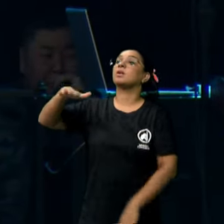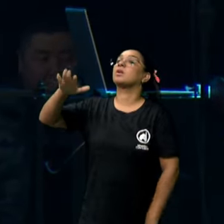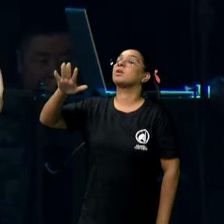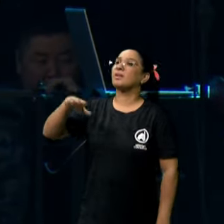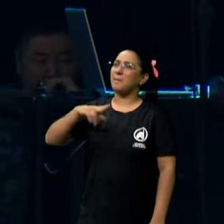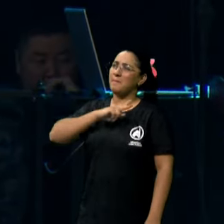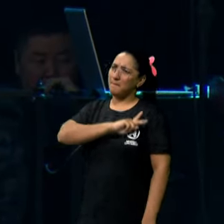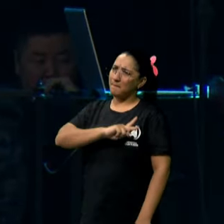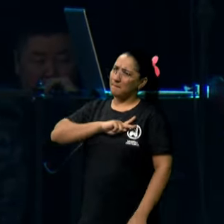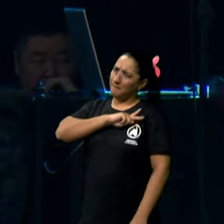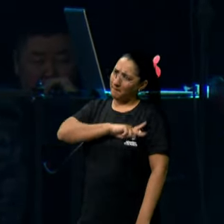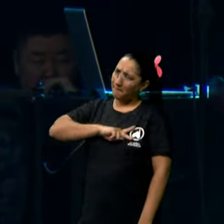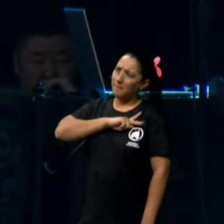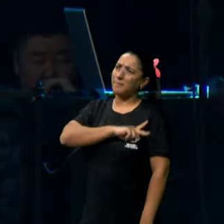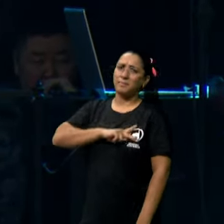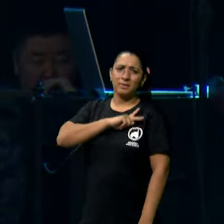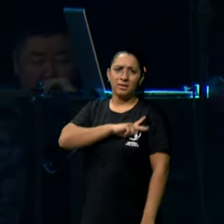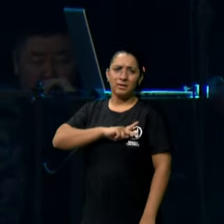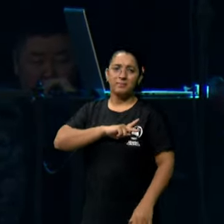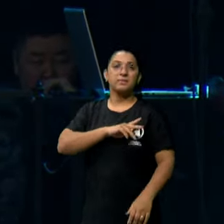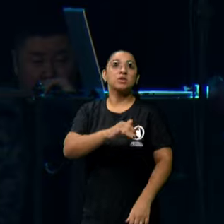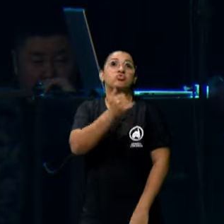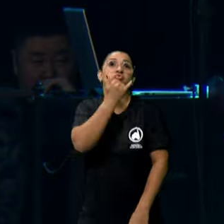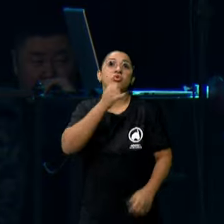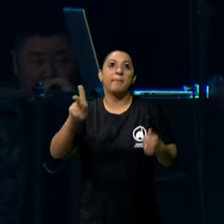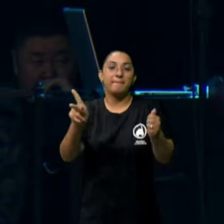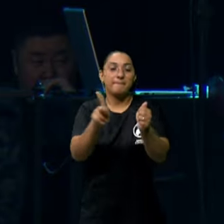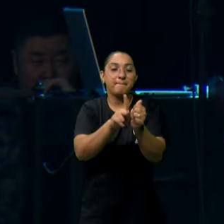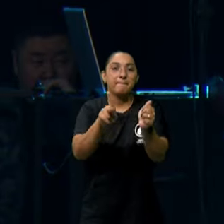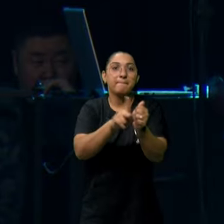ele pediu para sacudir você